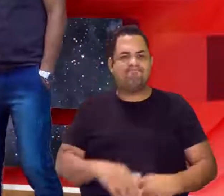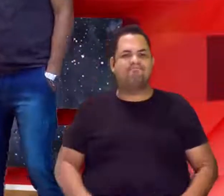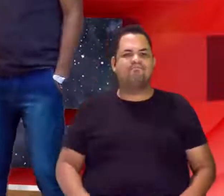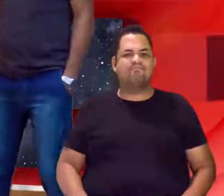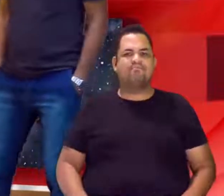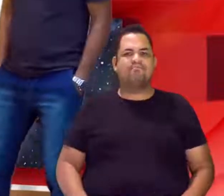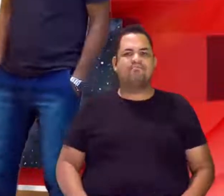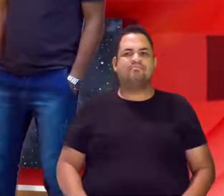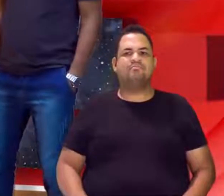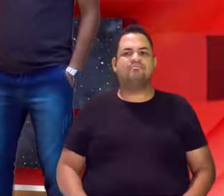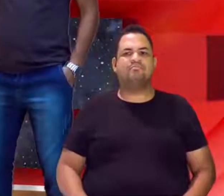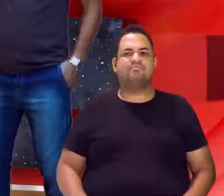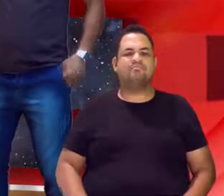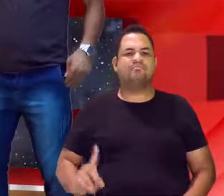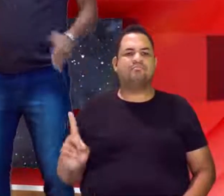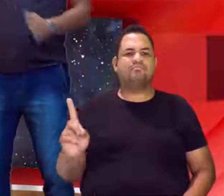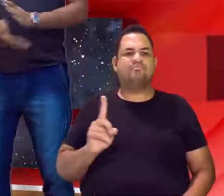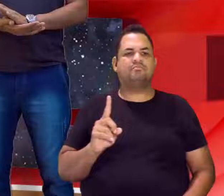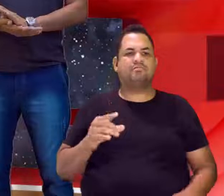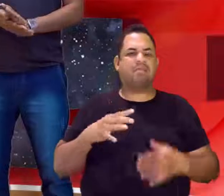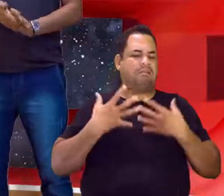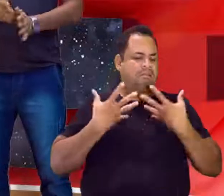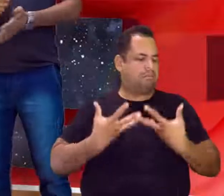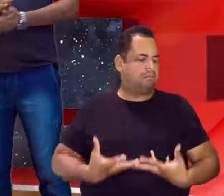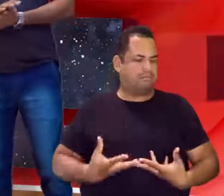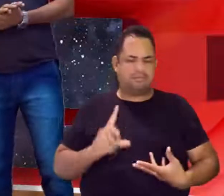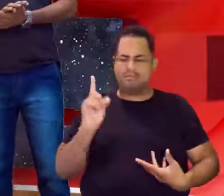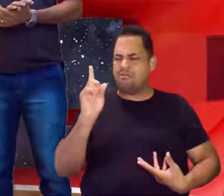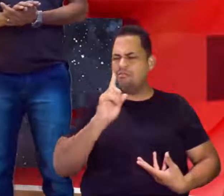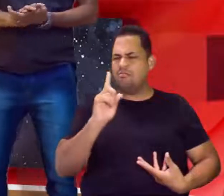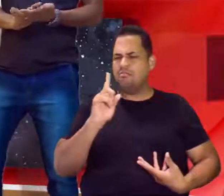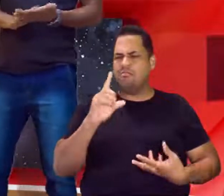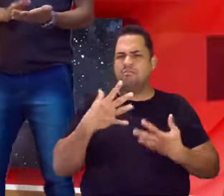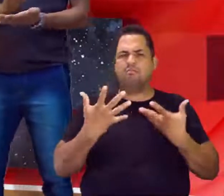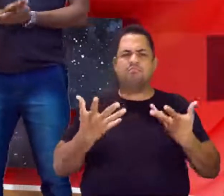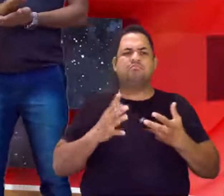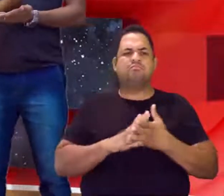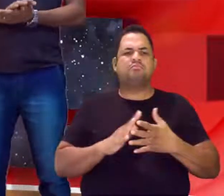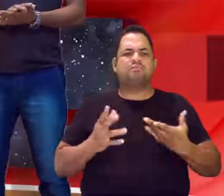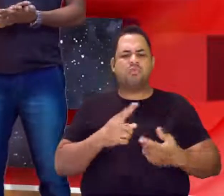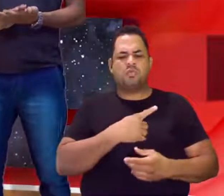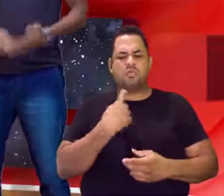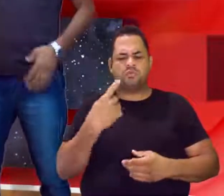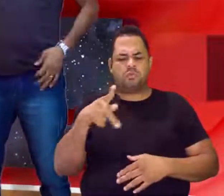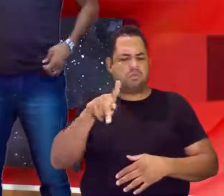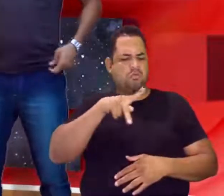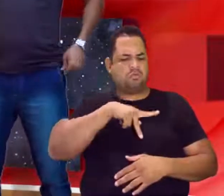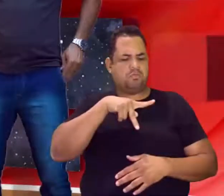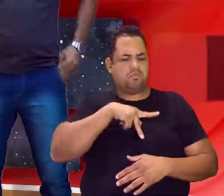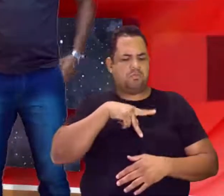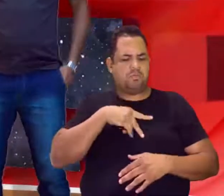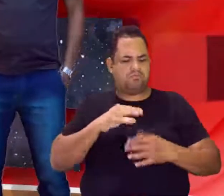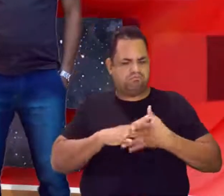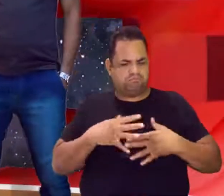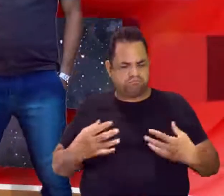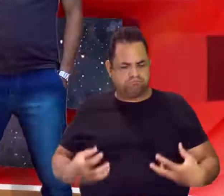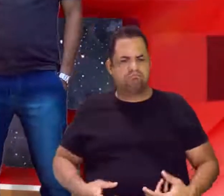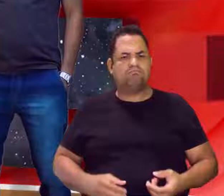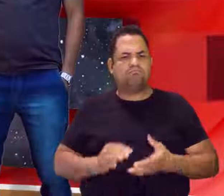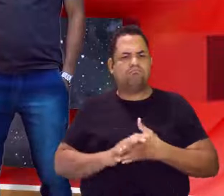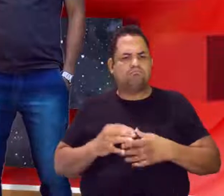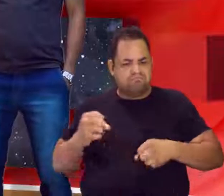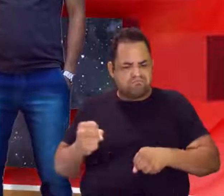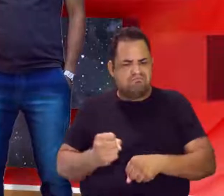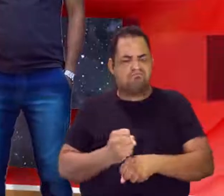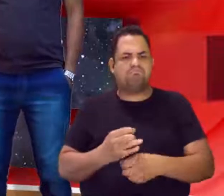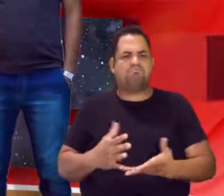obrigada. Então, não vamos nos desmotivar, gente. A gente é o nosso próprio veículo motivador, né? Então, a